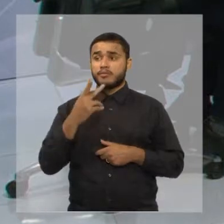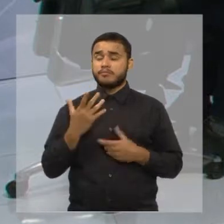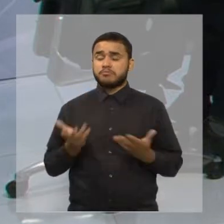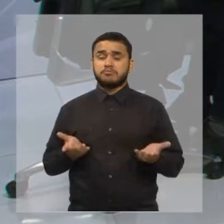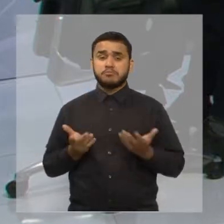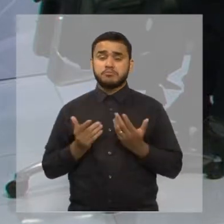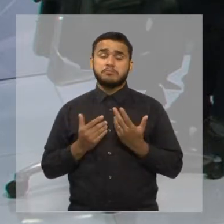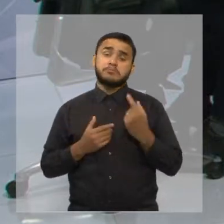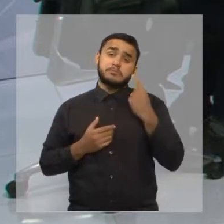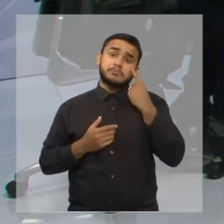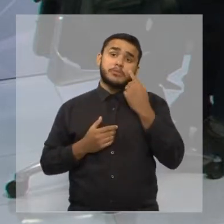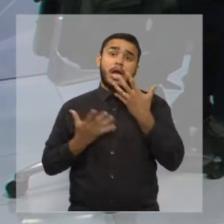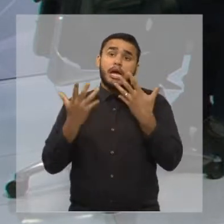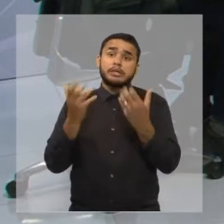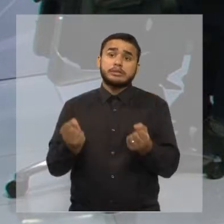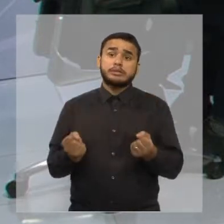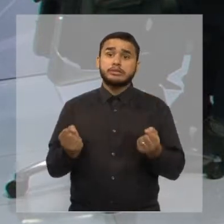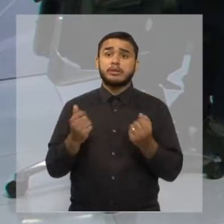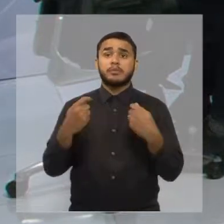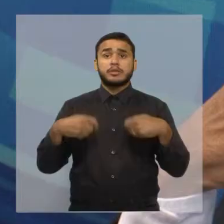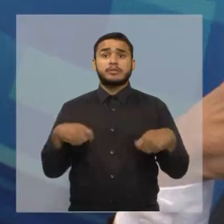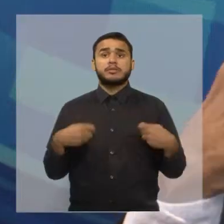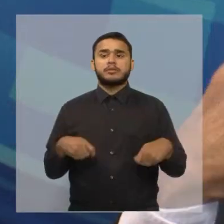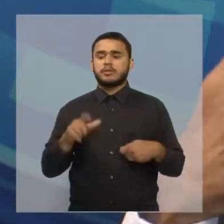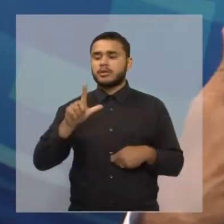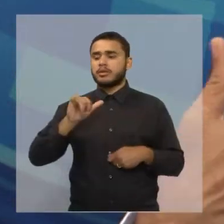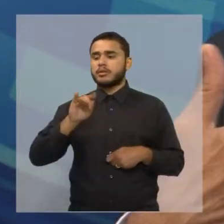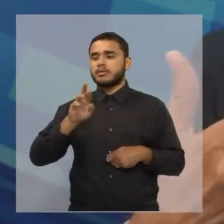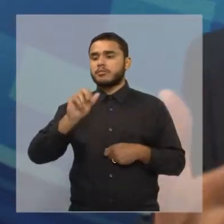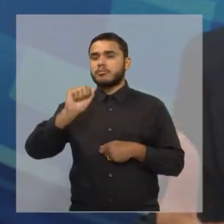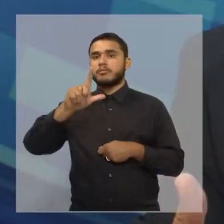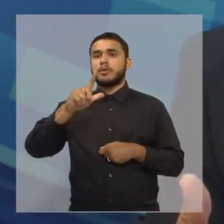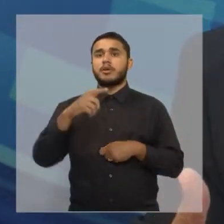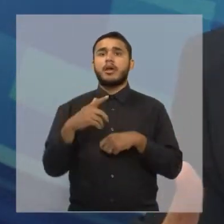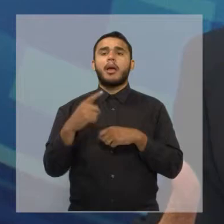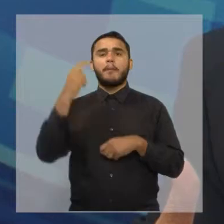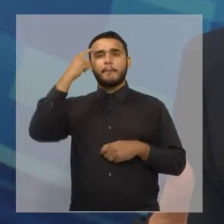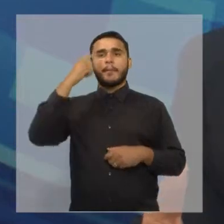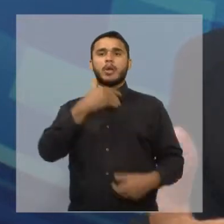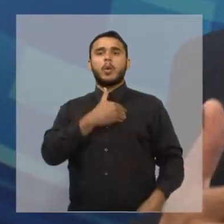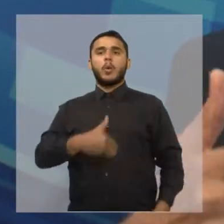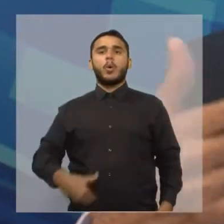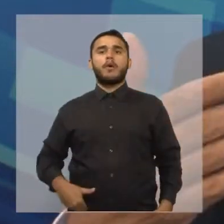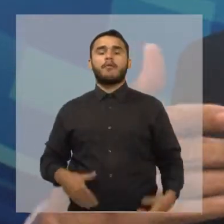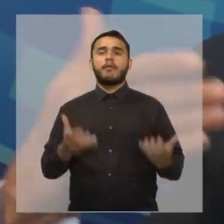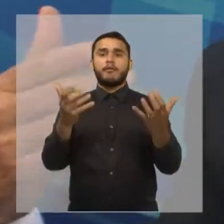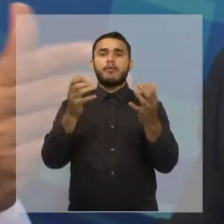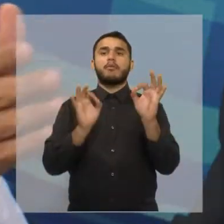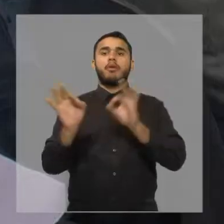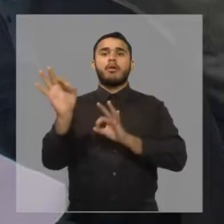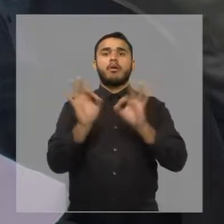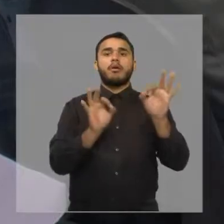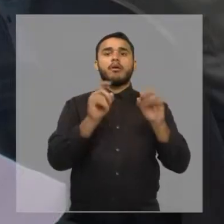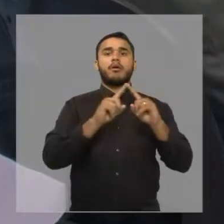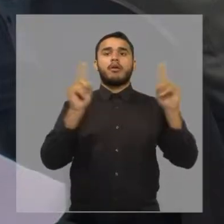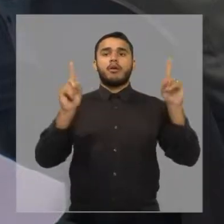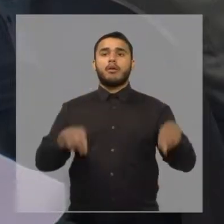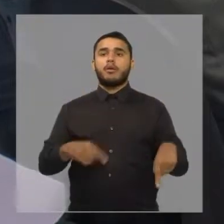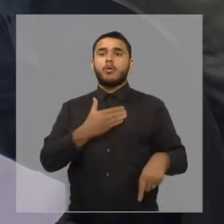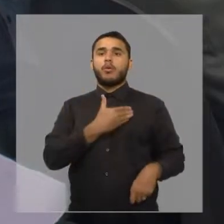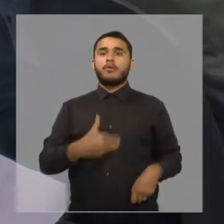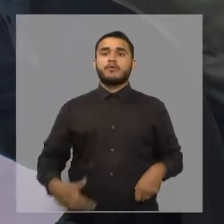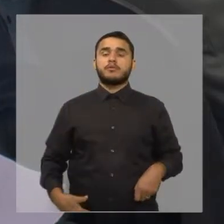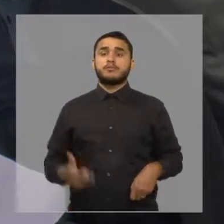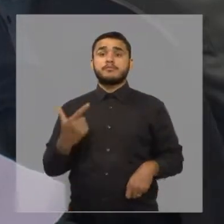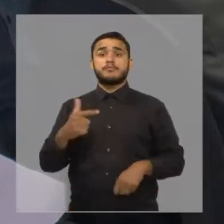aceita. E política liberal não tem dirigismo estatal. Então, não tem projetos estatais. O